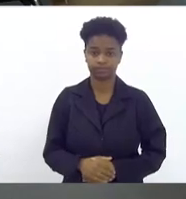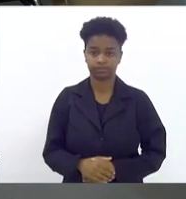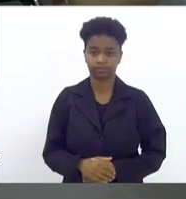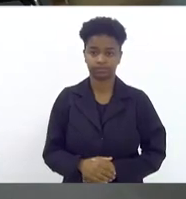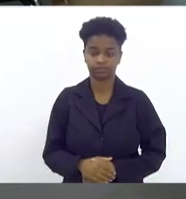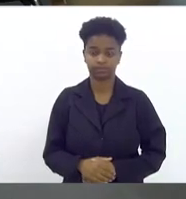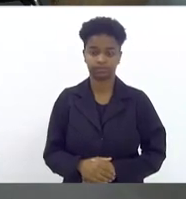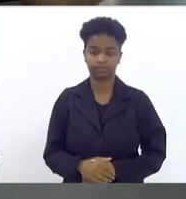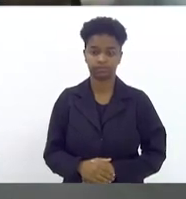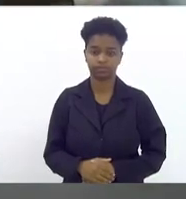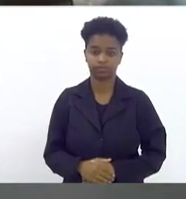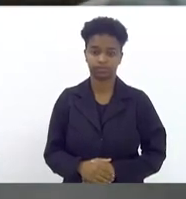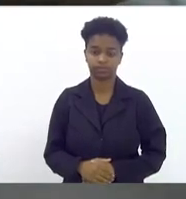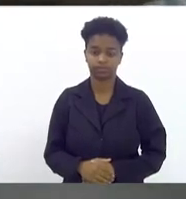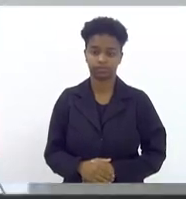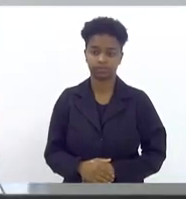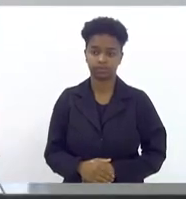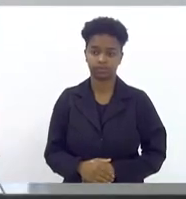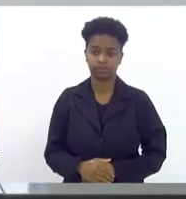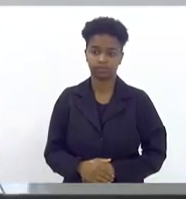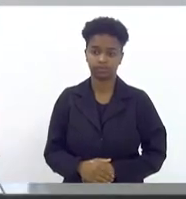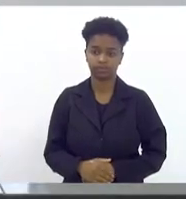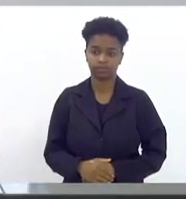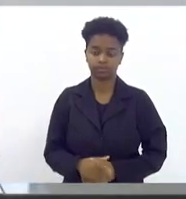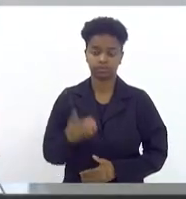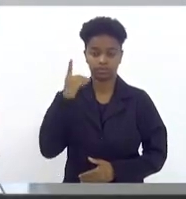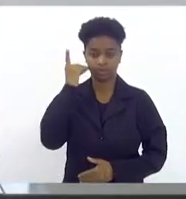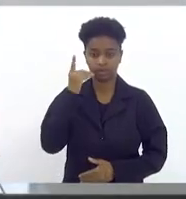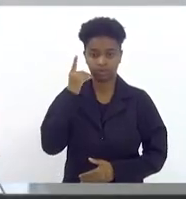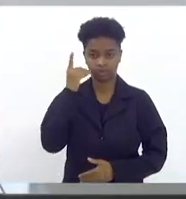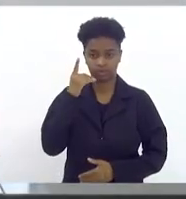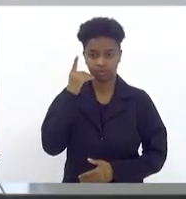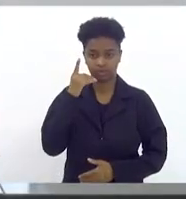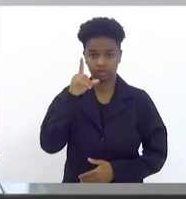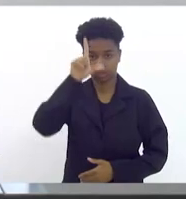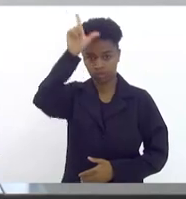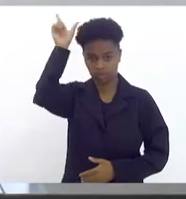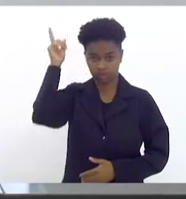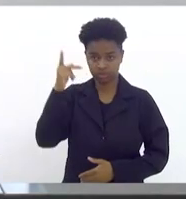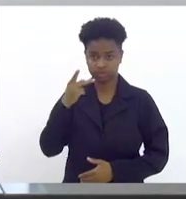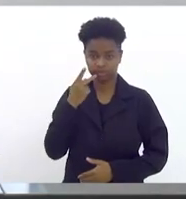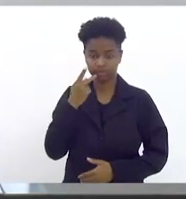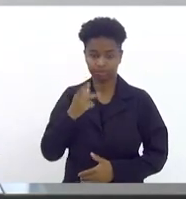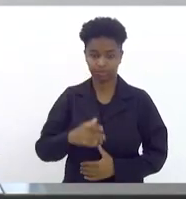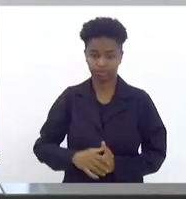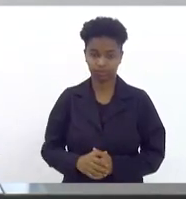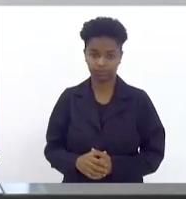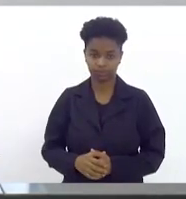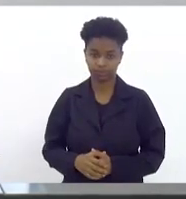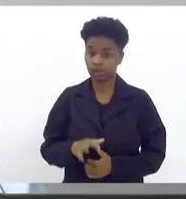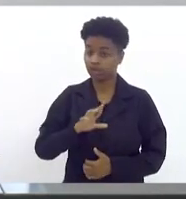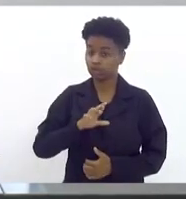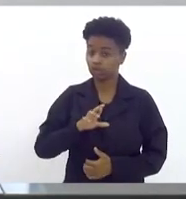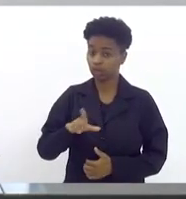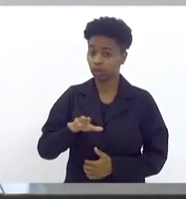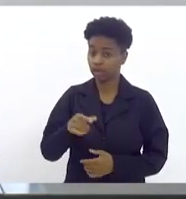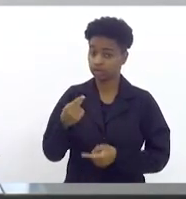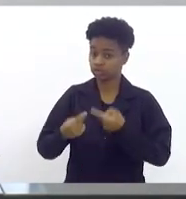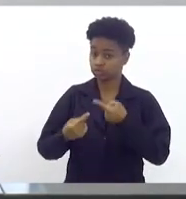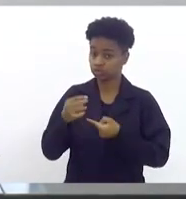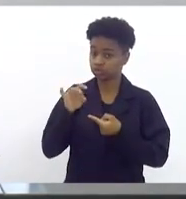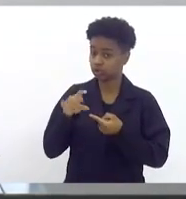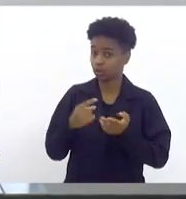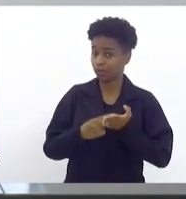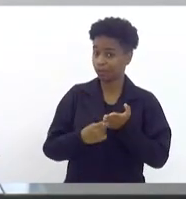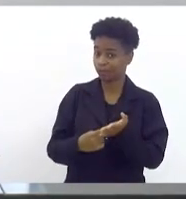Por que não pode? O deputado Luiz Paulo, não é só discussão sobre o Pacto Federativo.